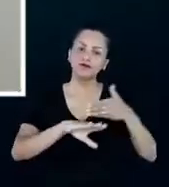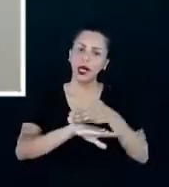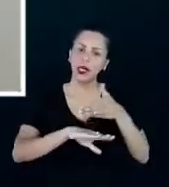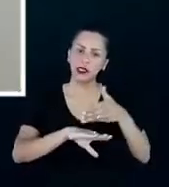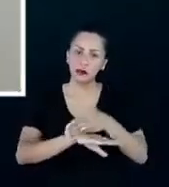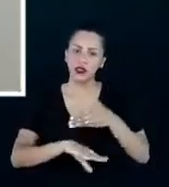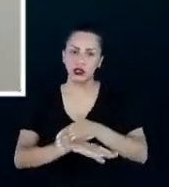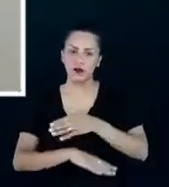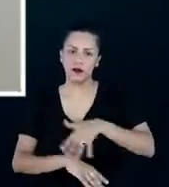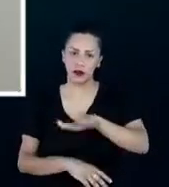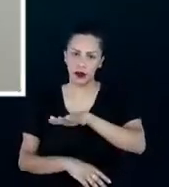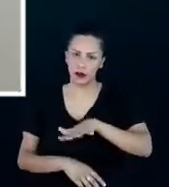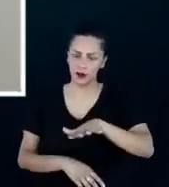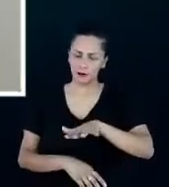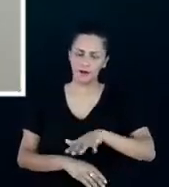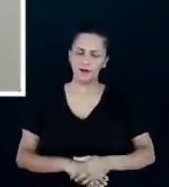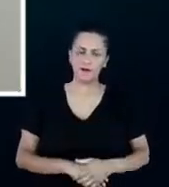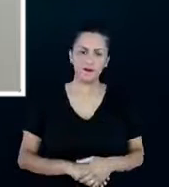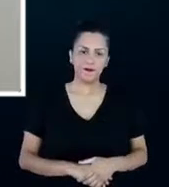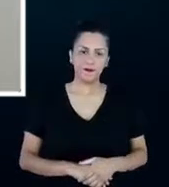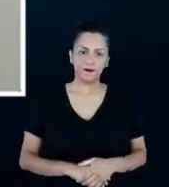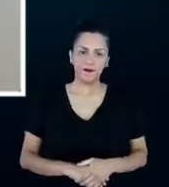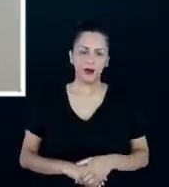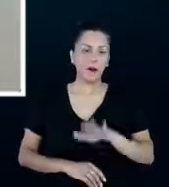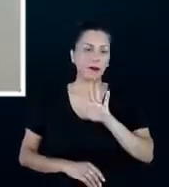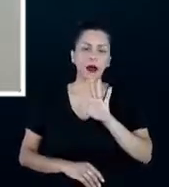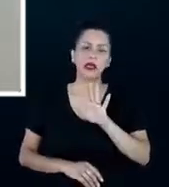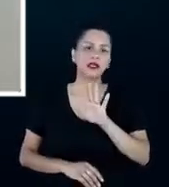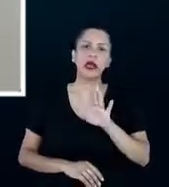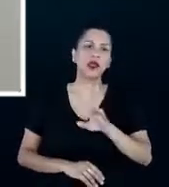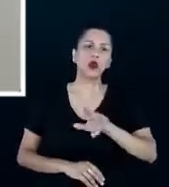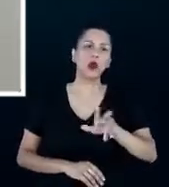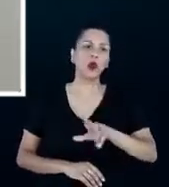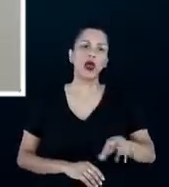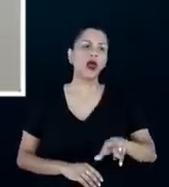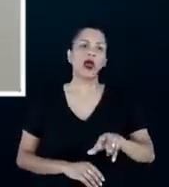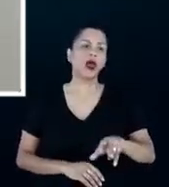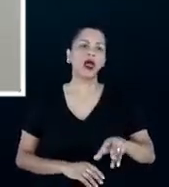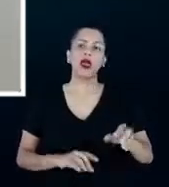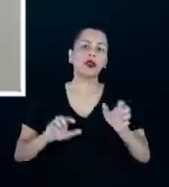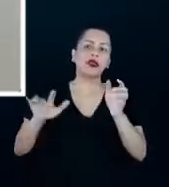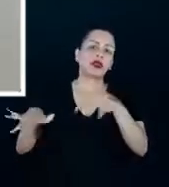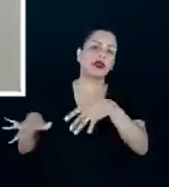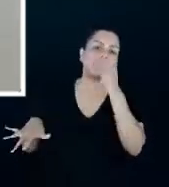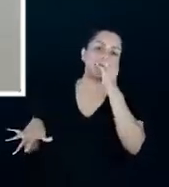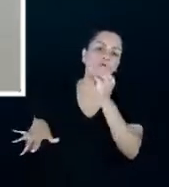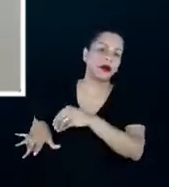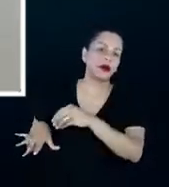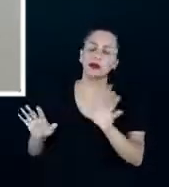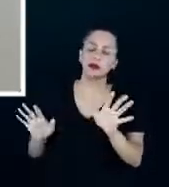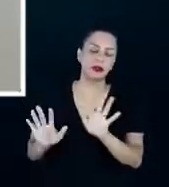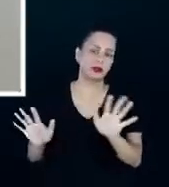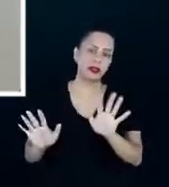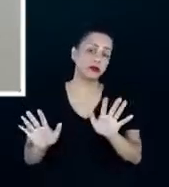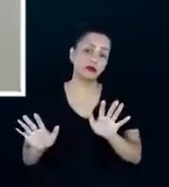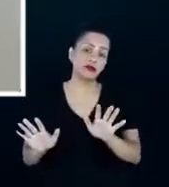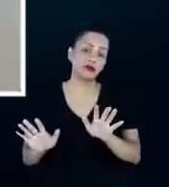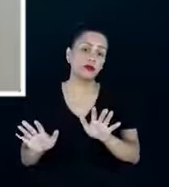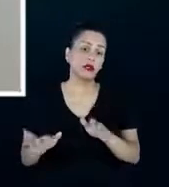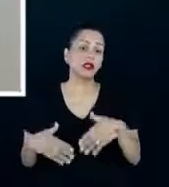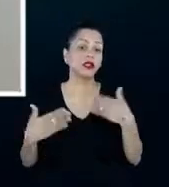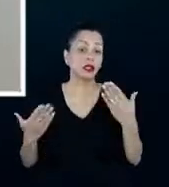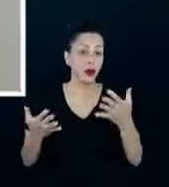possível, mas não para fugir, né, de algum custo e deixar para trás para quem ficar no mercado regulado. Então, essa